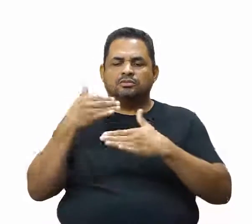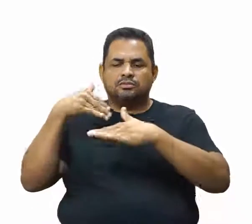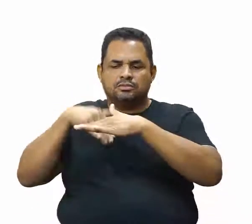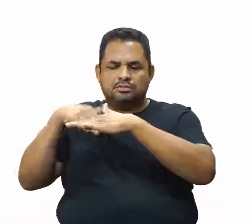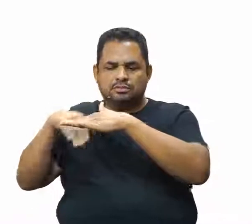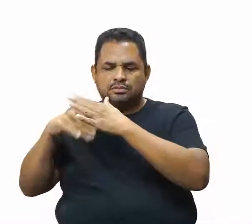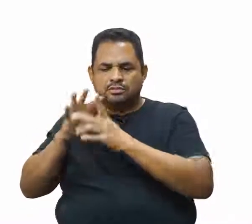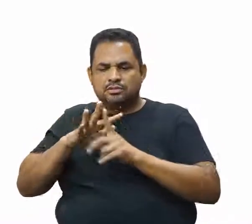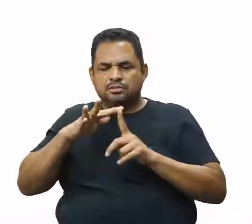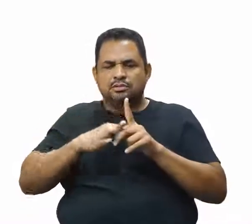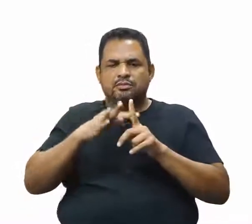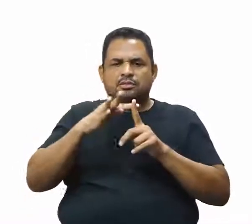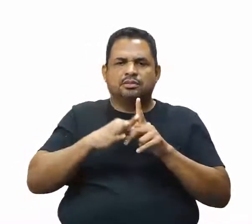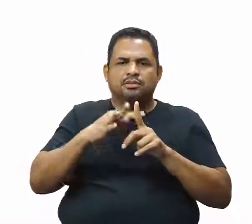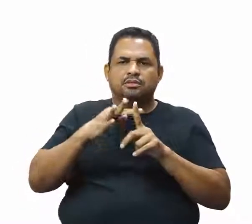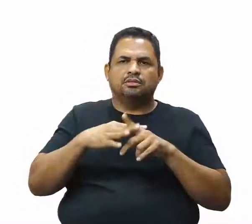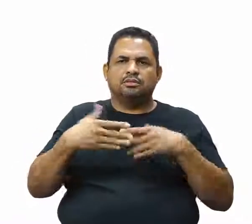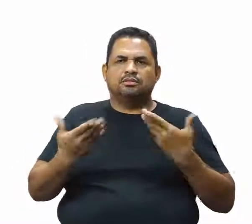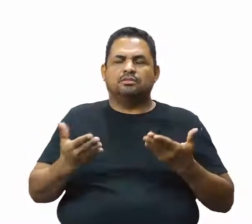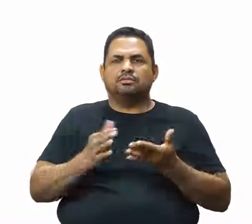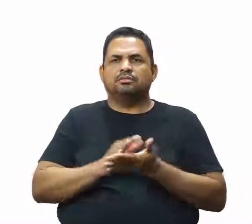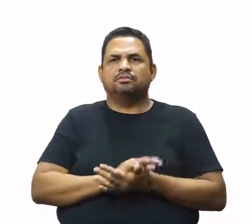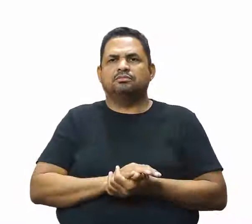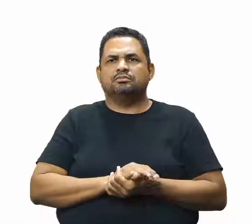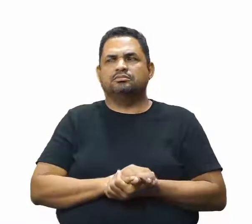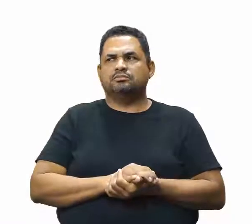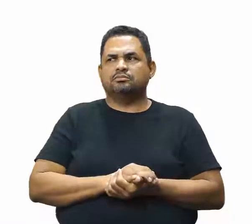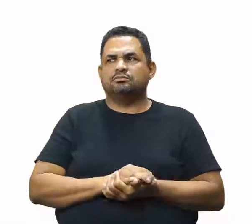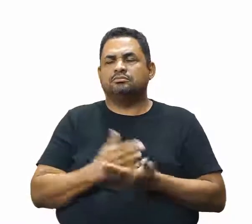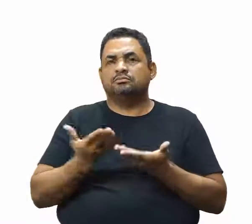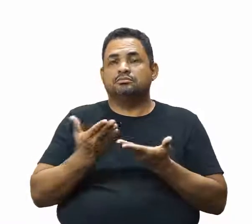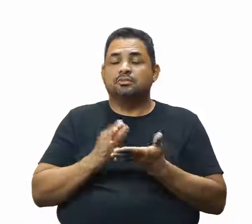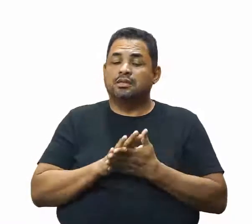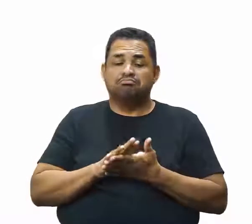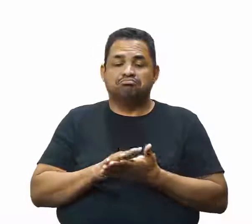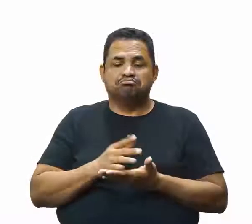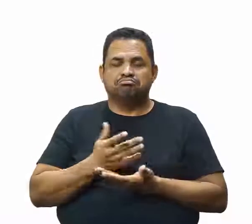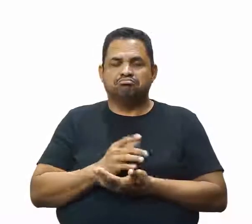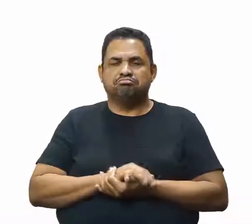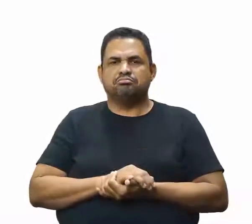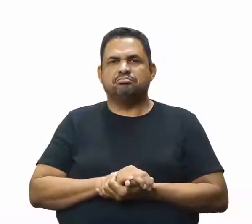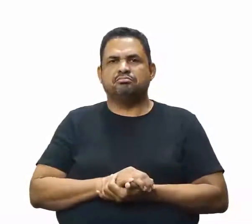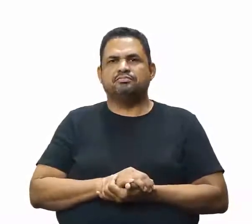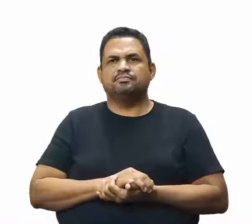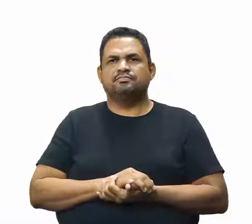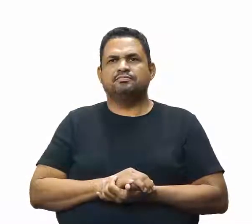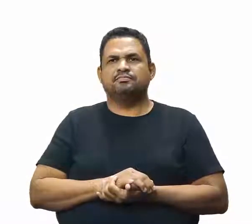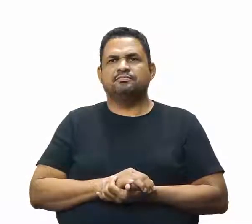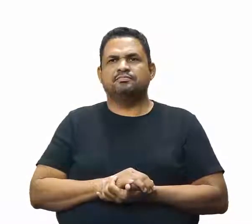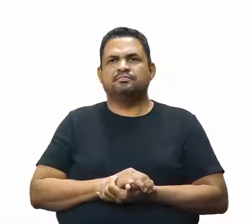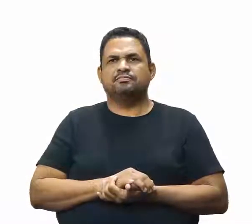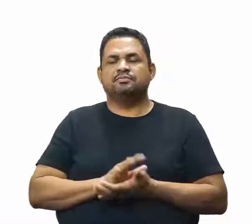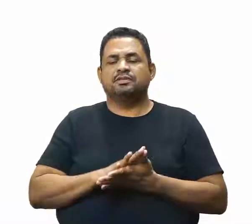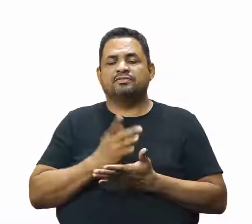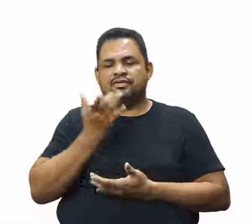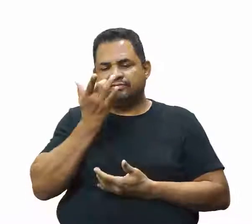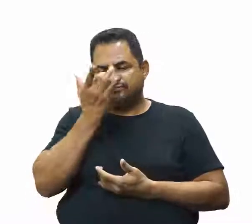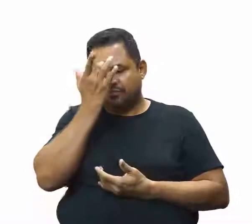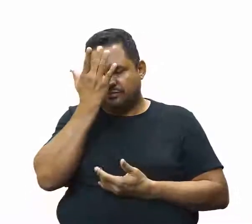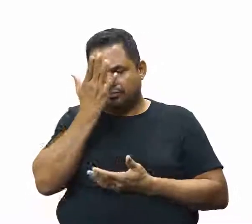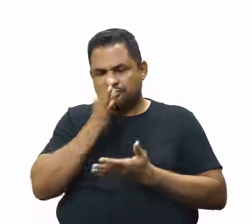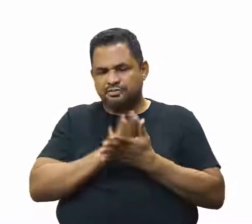a temperatura que eu estou querendo dizer. Nem todas vão ficar na mesma temperatura, que vai facilitar a